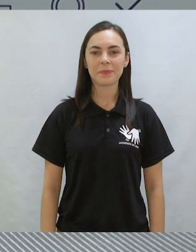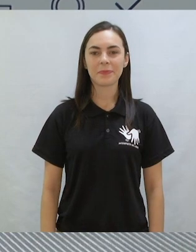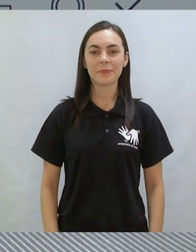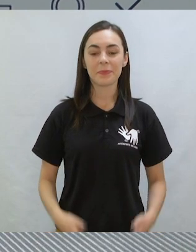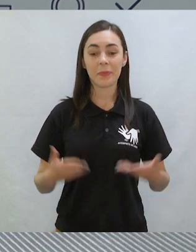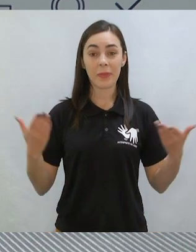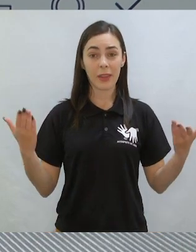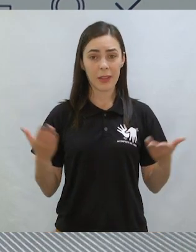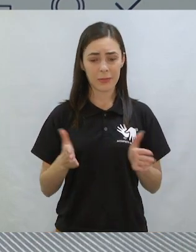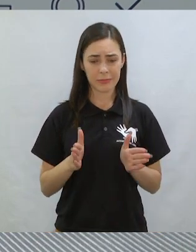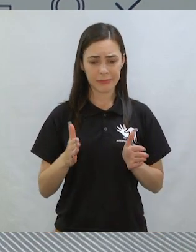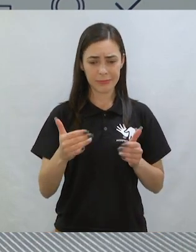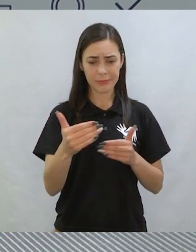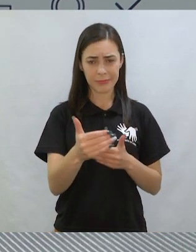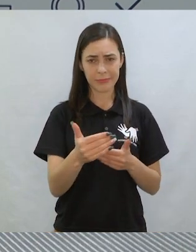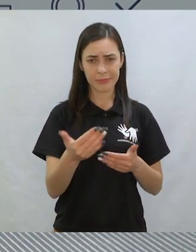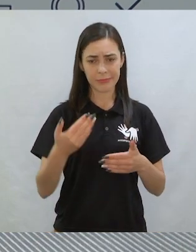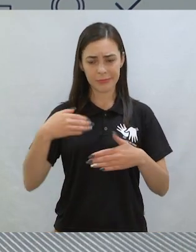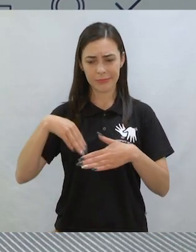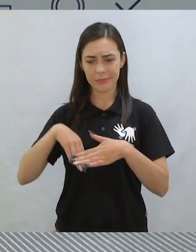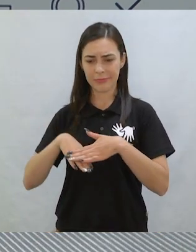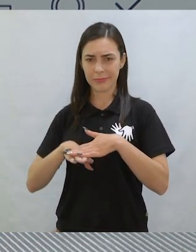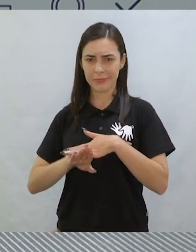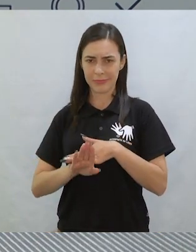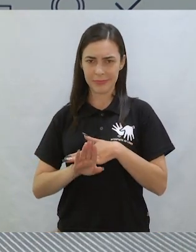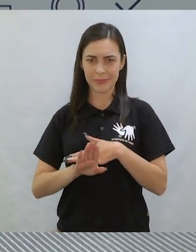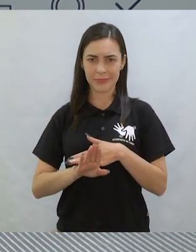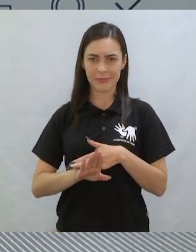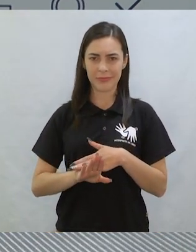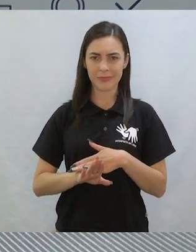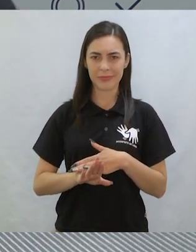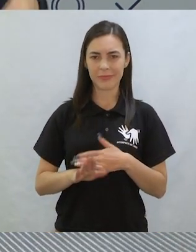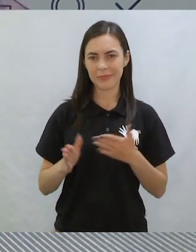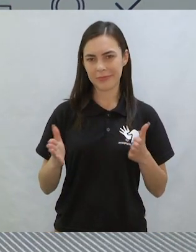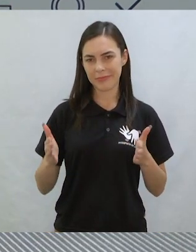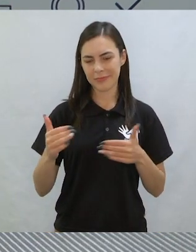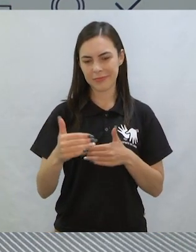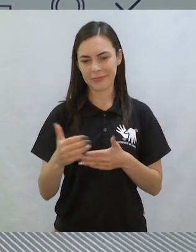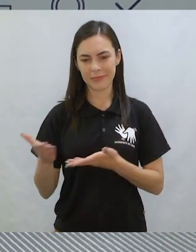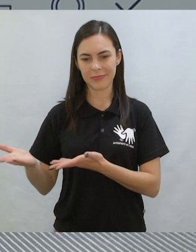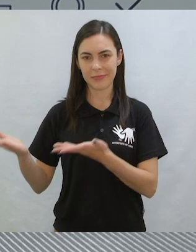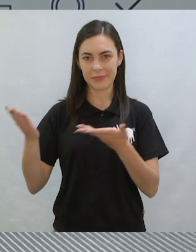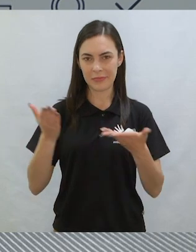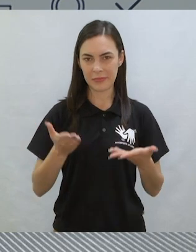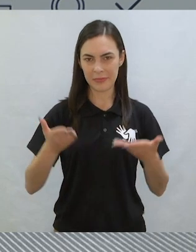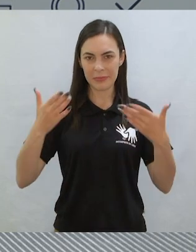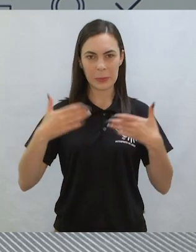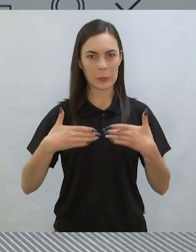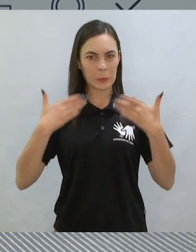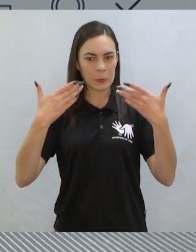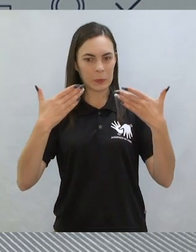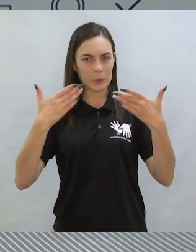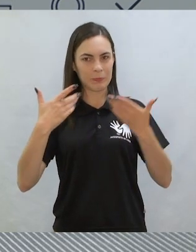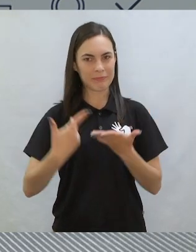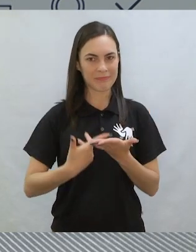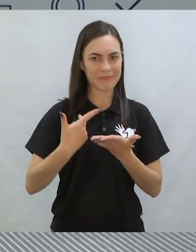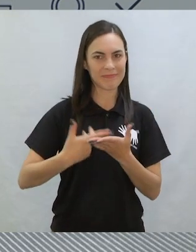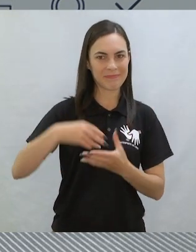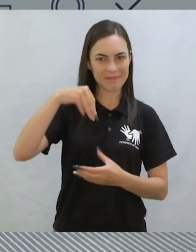agora vamos tirar a nossa caixa daqui, que foi a caixa que veio com a surpresa